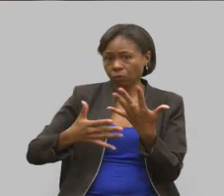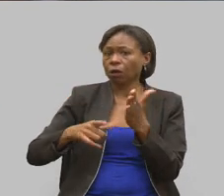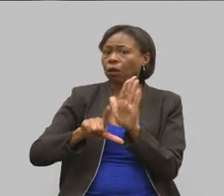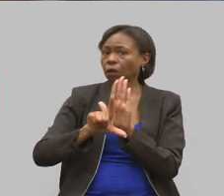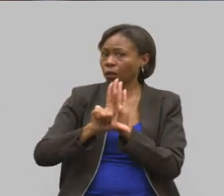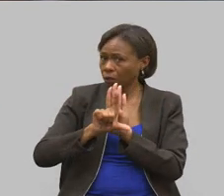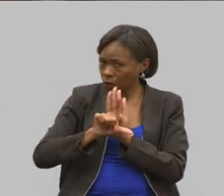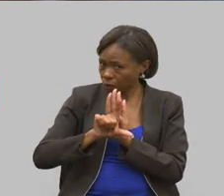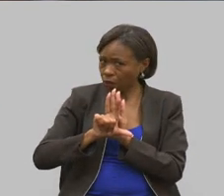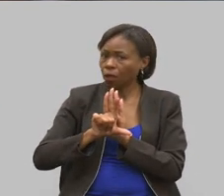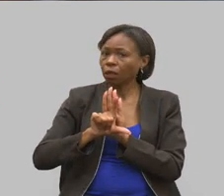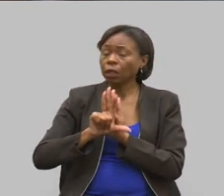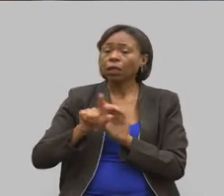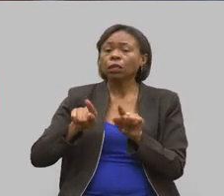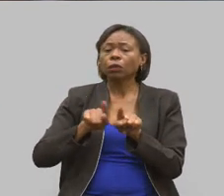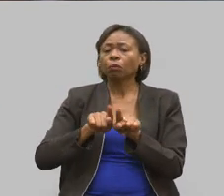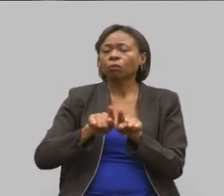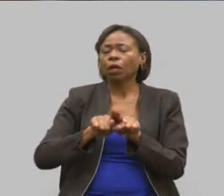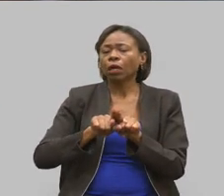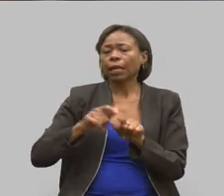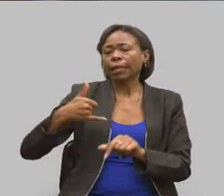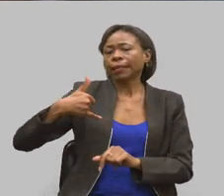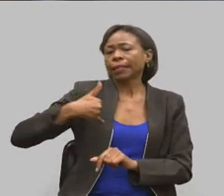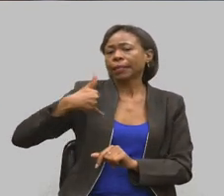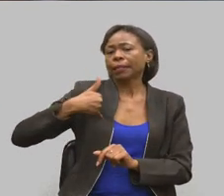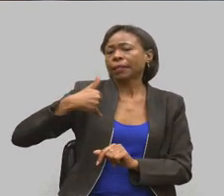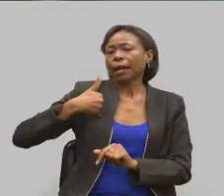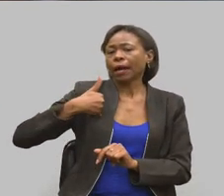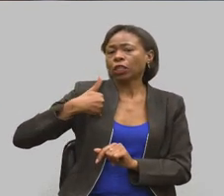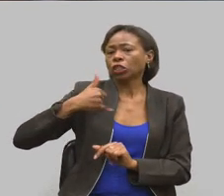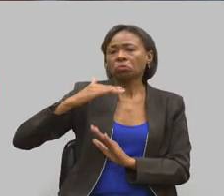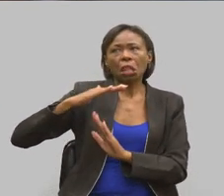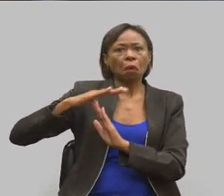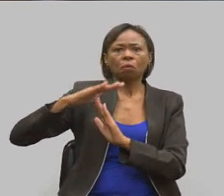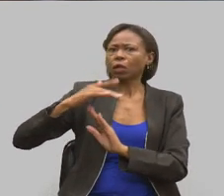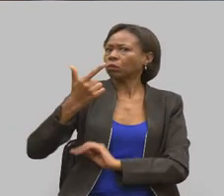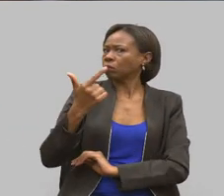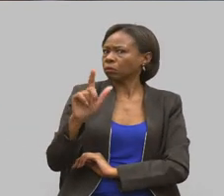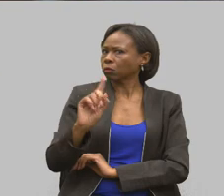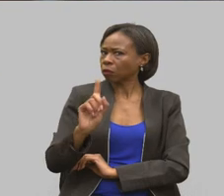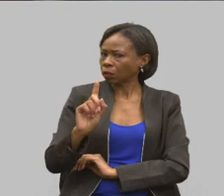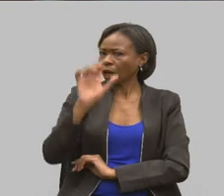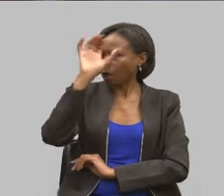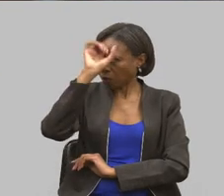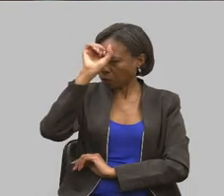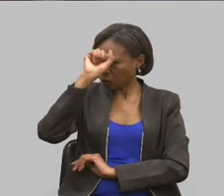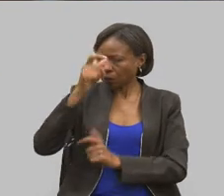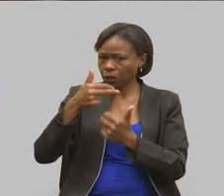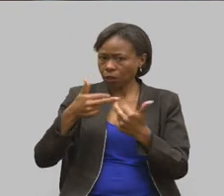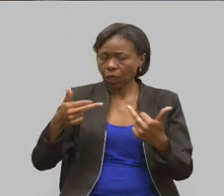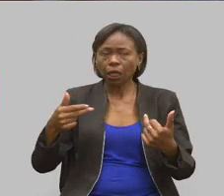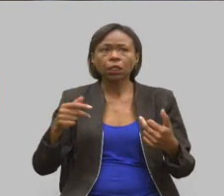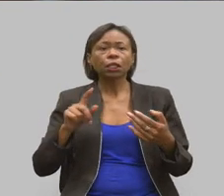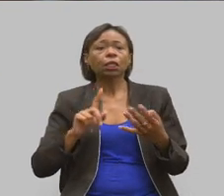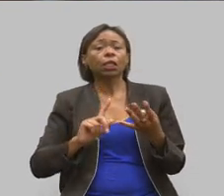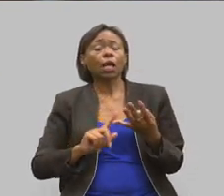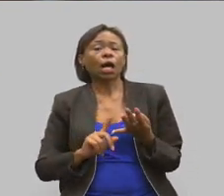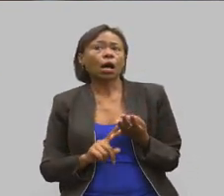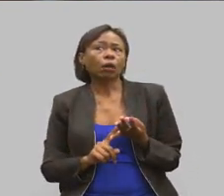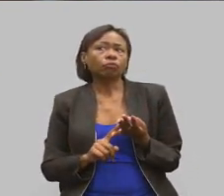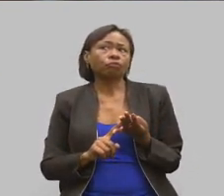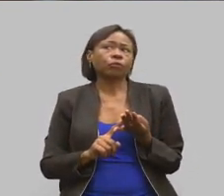ter limite de idade em programa de aprendizagem quarta lei ter direito a jornada de trabalho